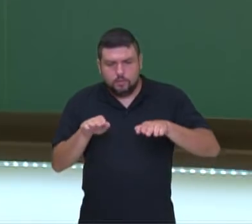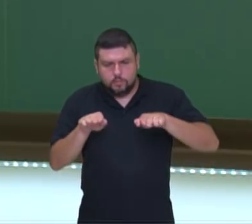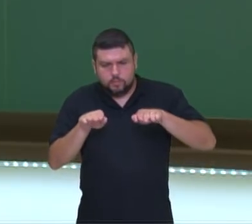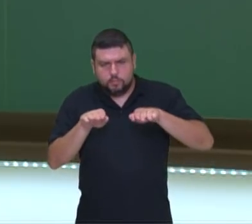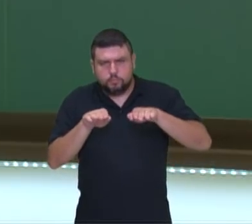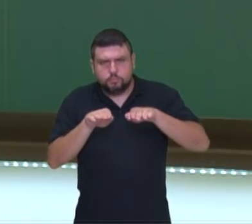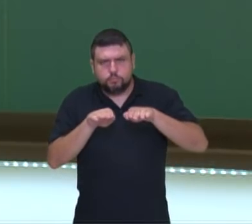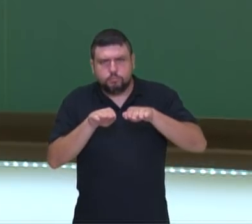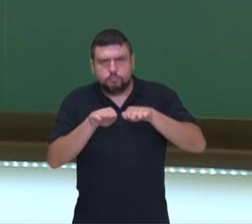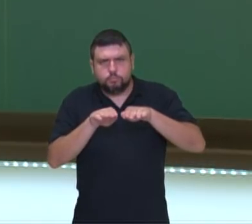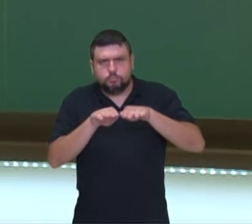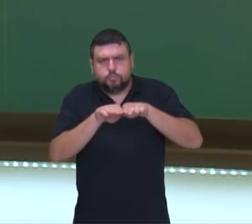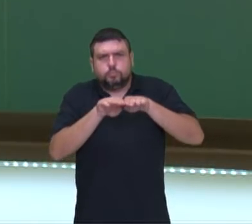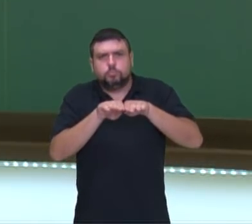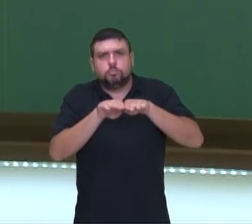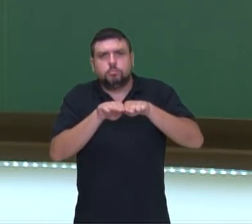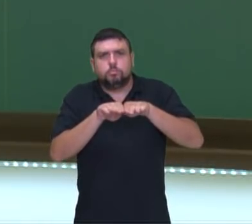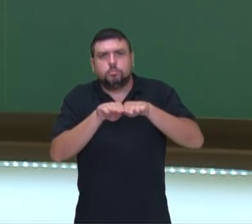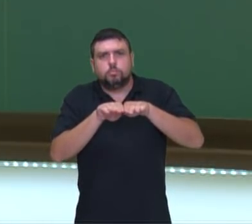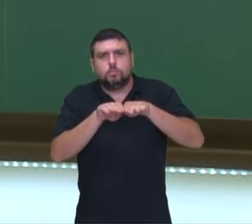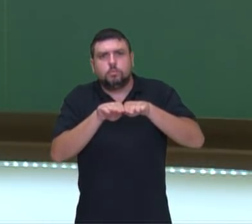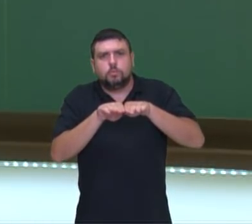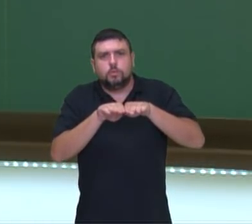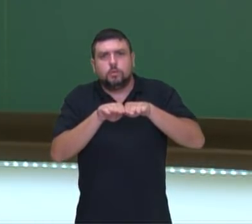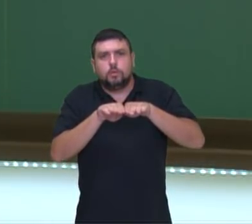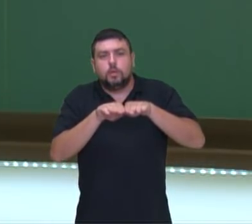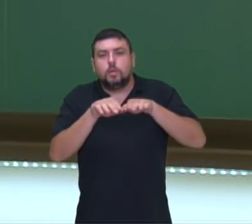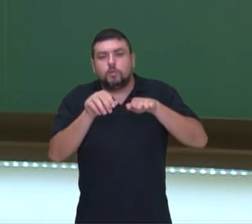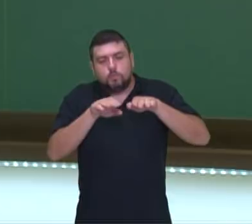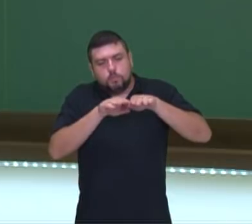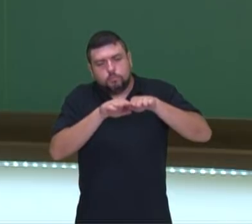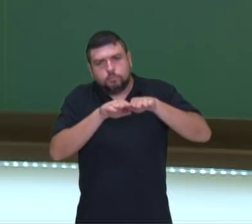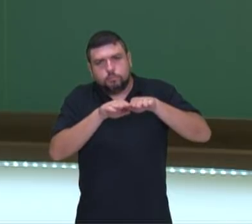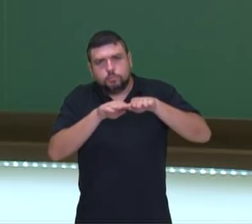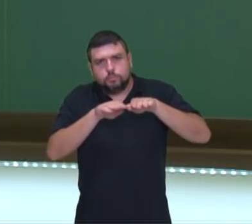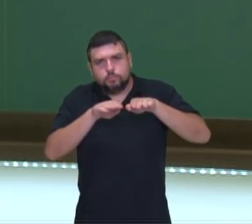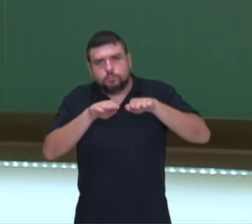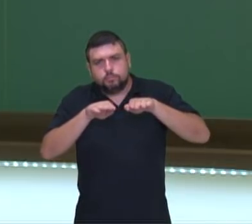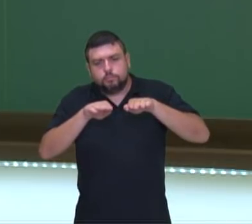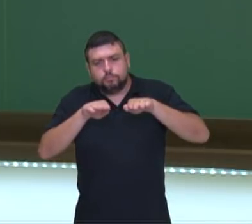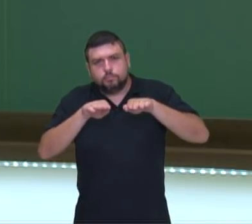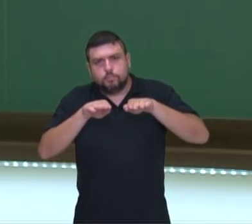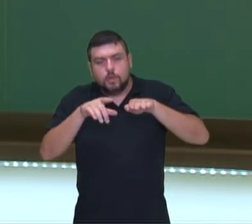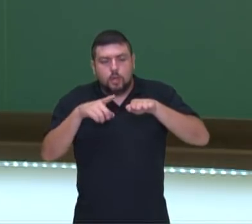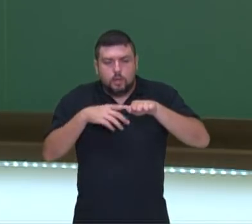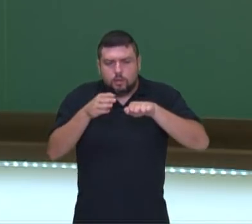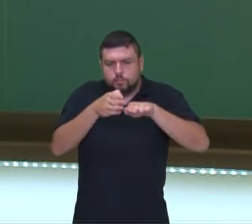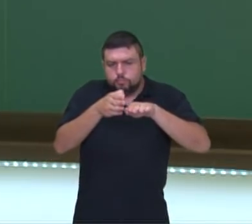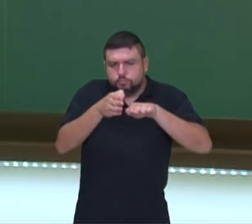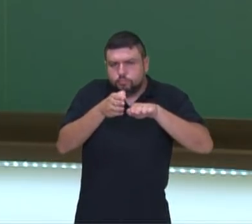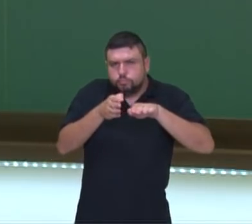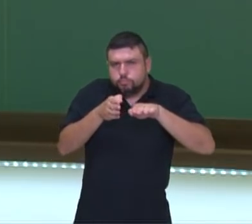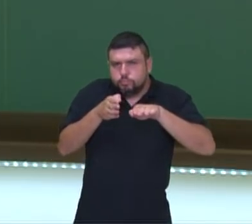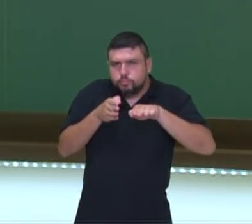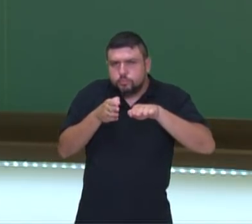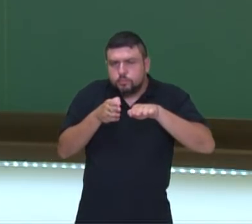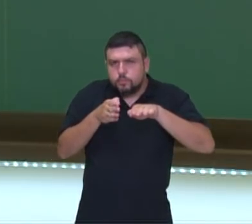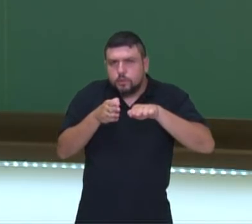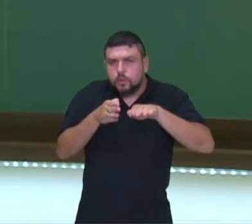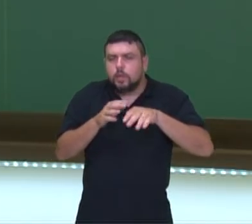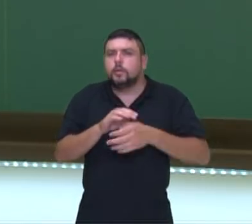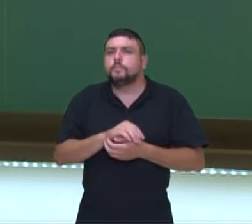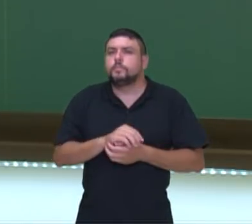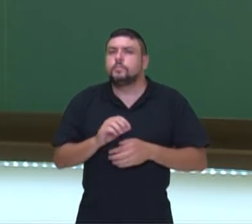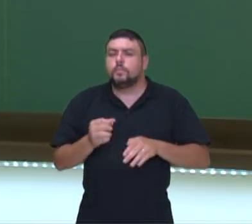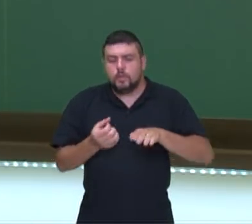choque, tem uma batida entre essas placas. E quando elas se afastam, tem uma rachadura, tem uma abertura e vai